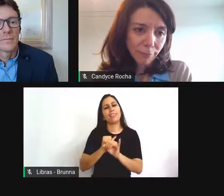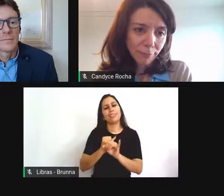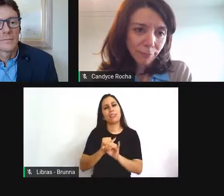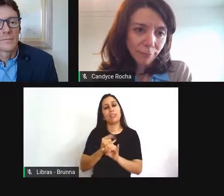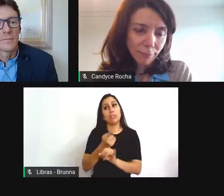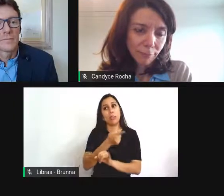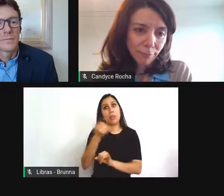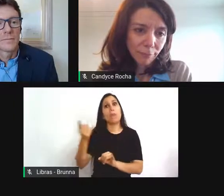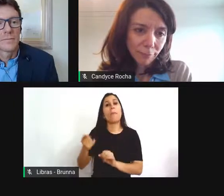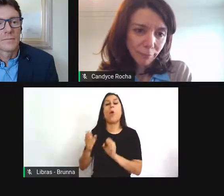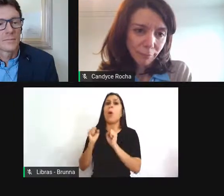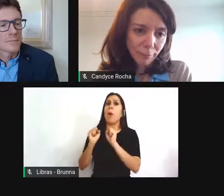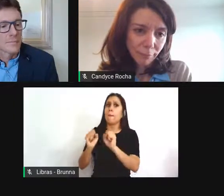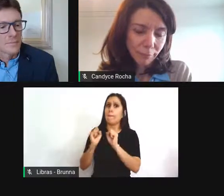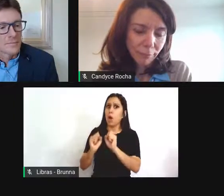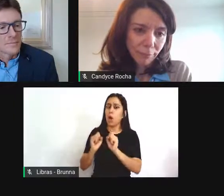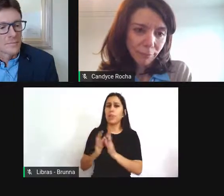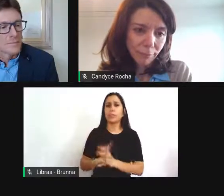podem...